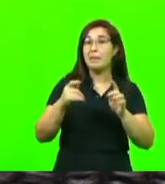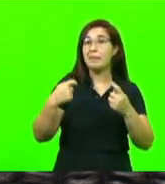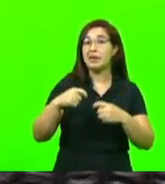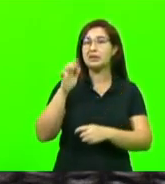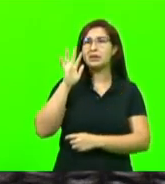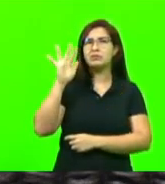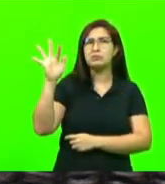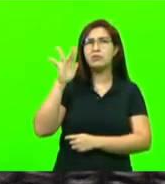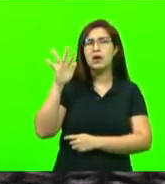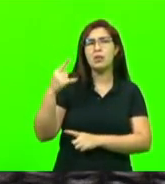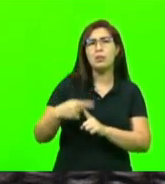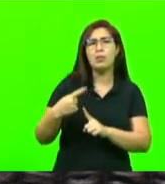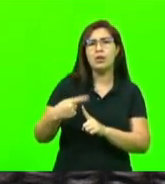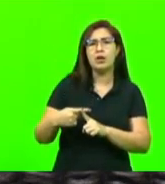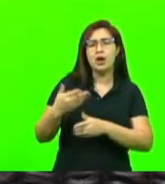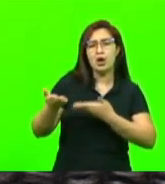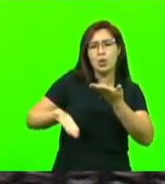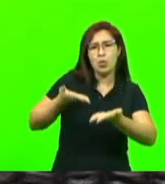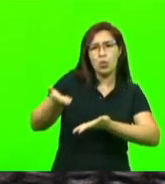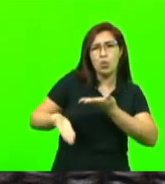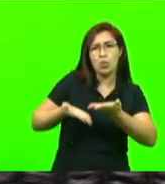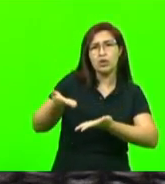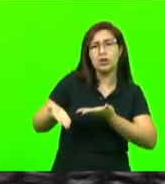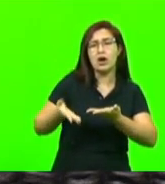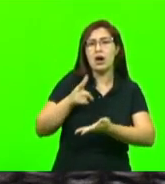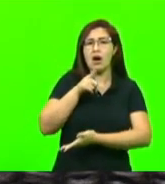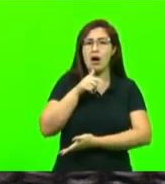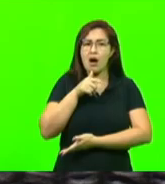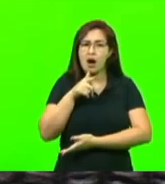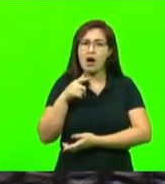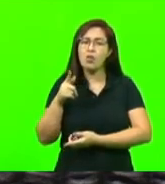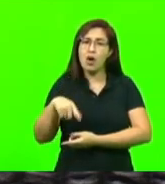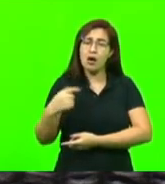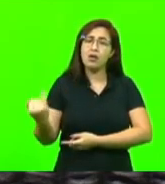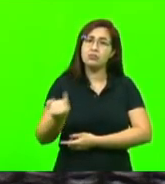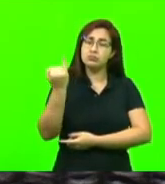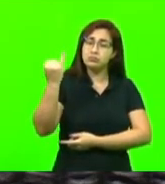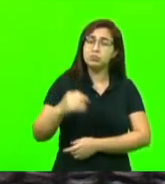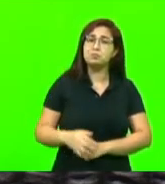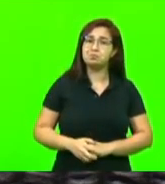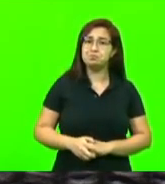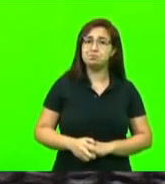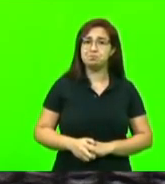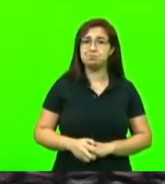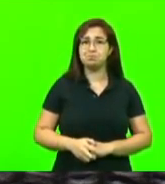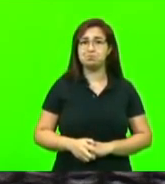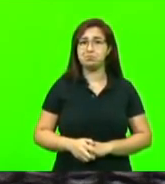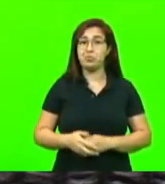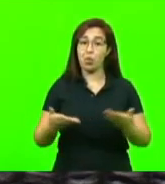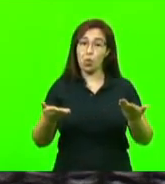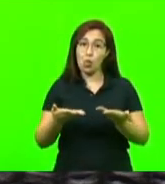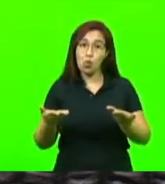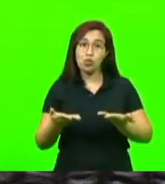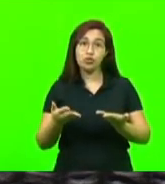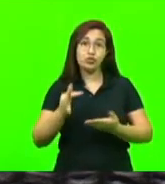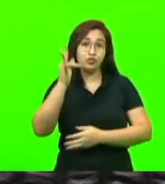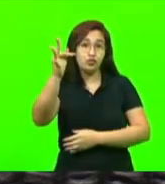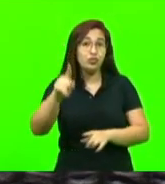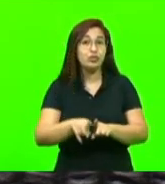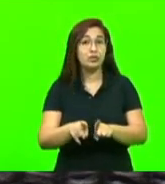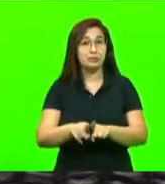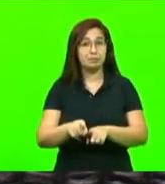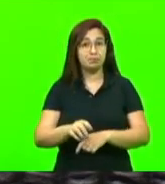porque a preservação dos nossos recursos hídricos é fundamental para o presente e para o futuro. Então,